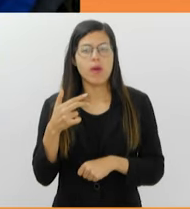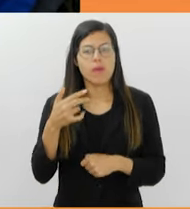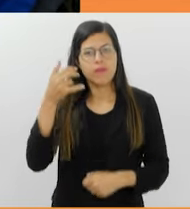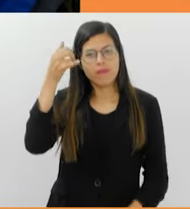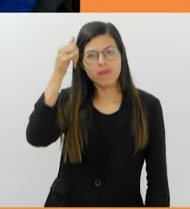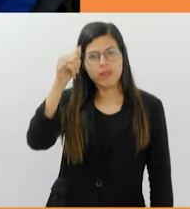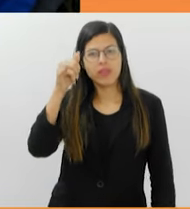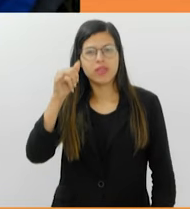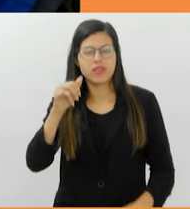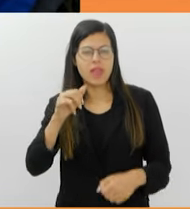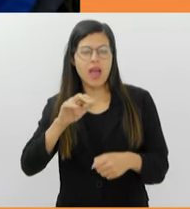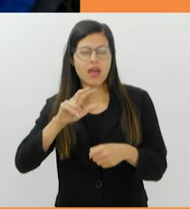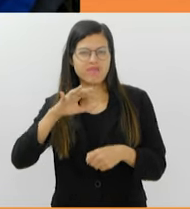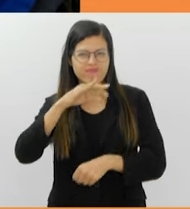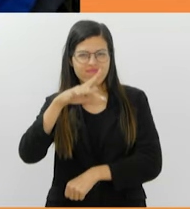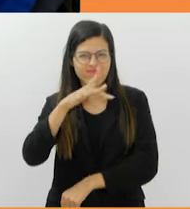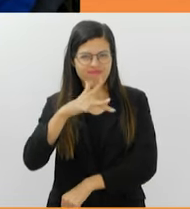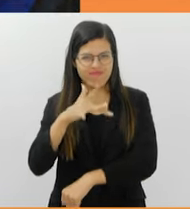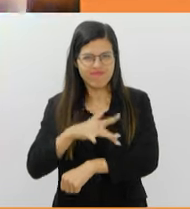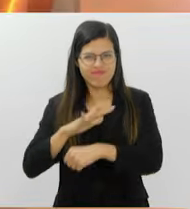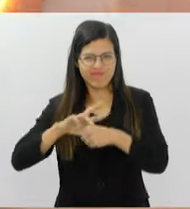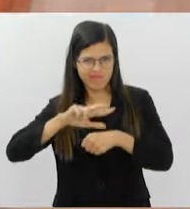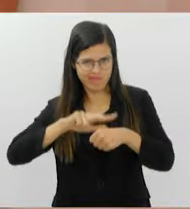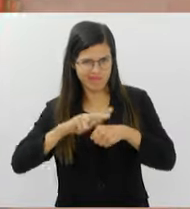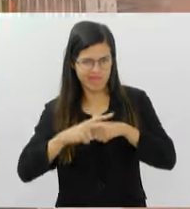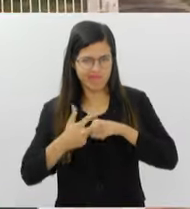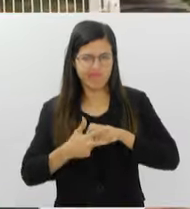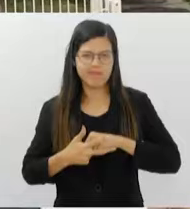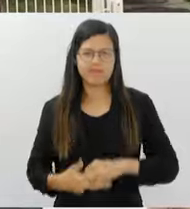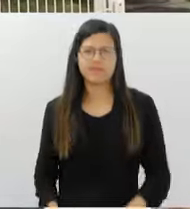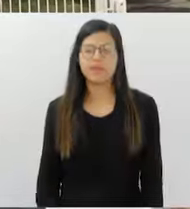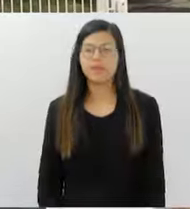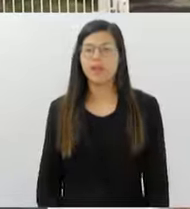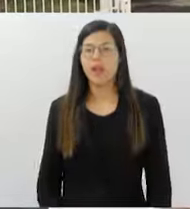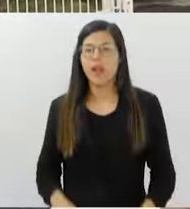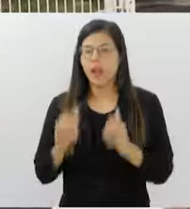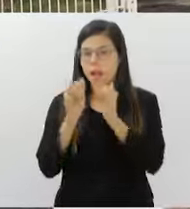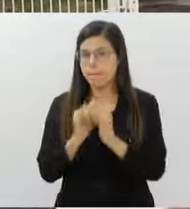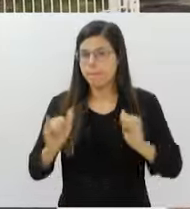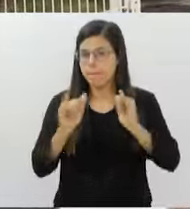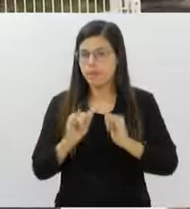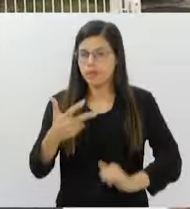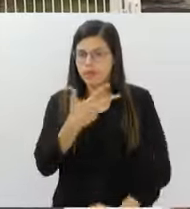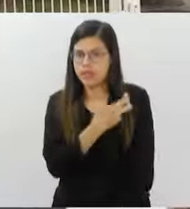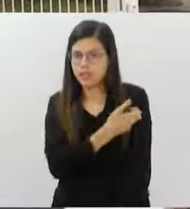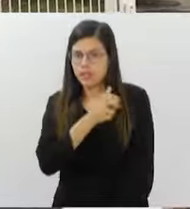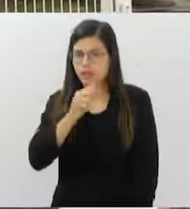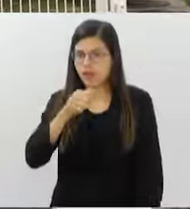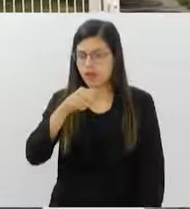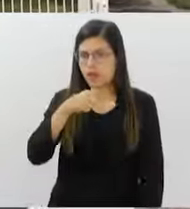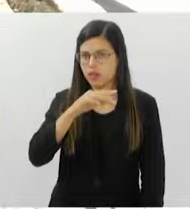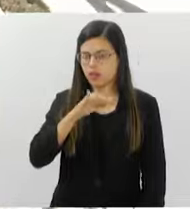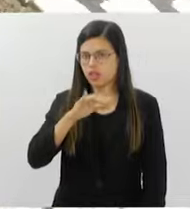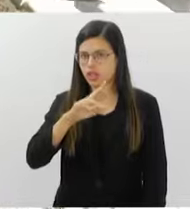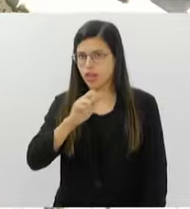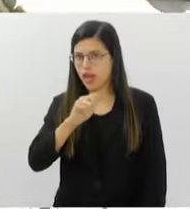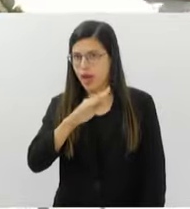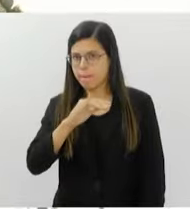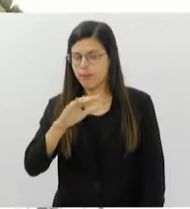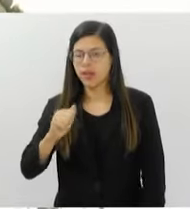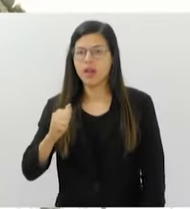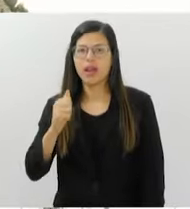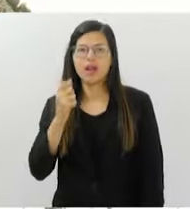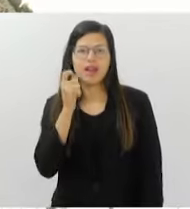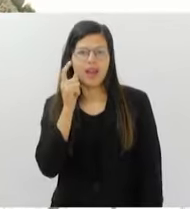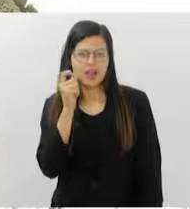contra o Aedes aegypti antes do verão. Campanha anual de vacinação antirrábica para cães e gatos chega a